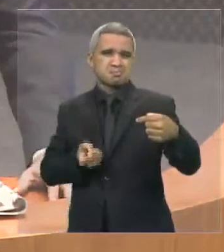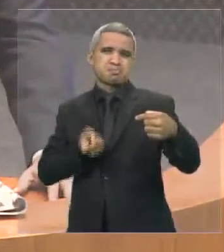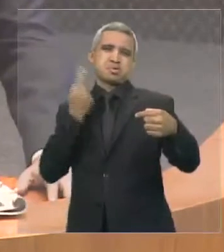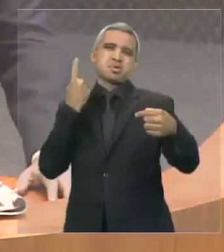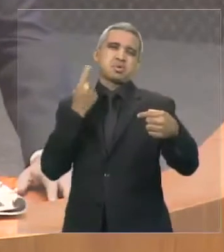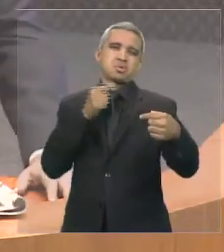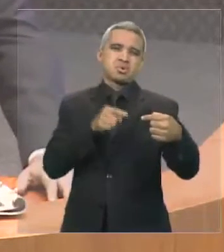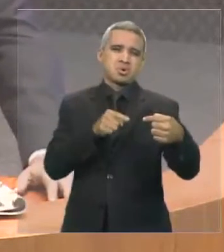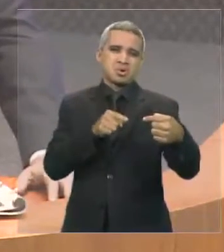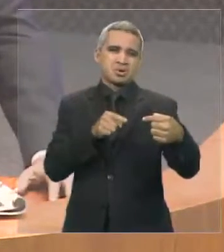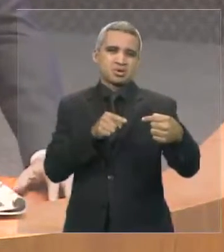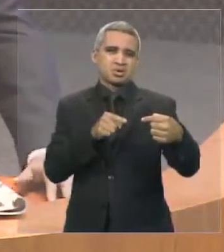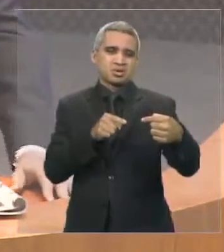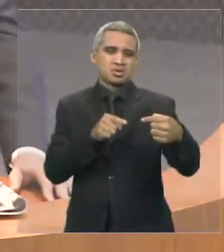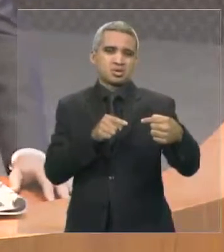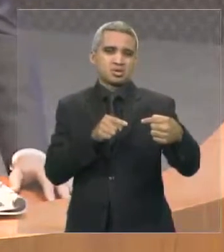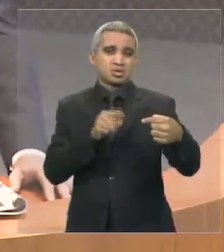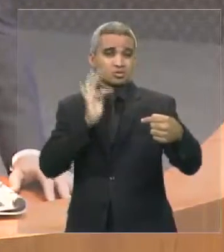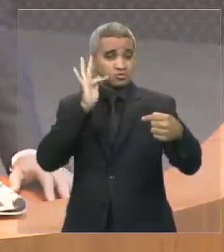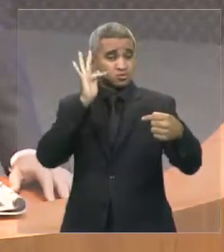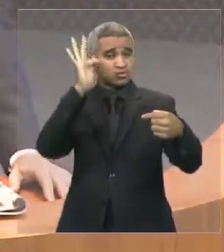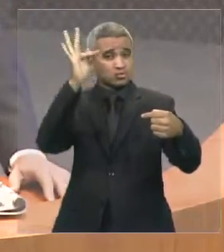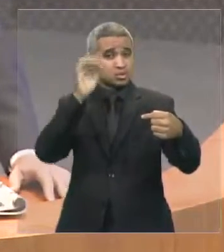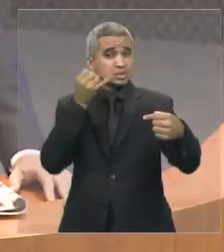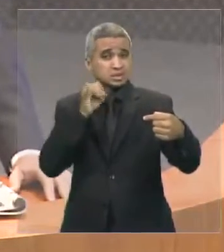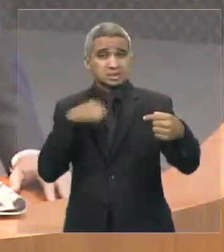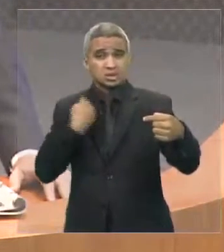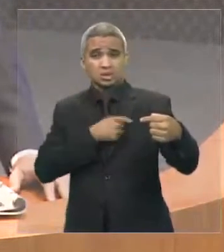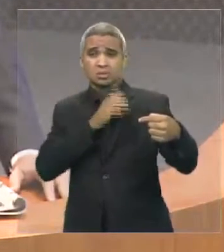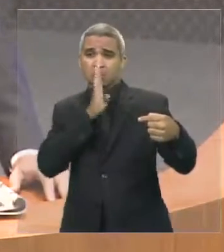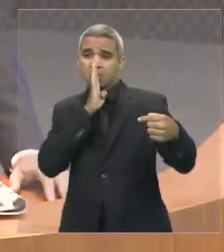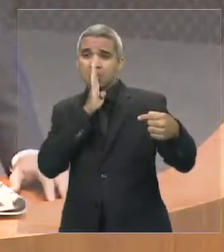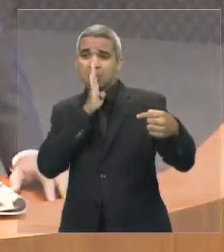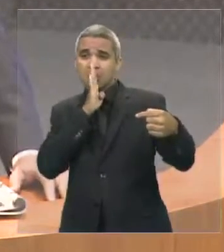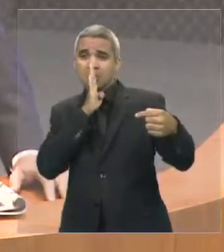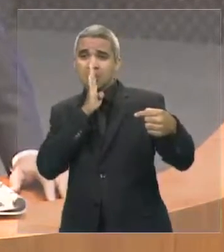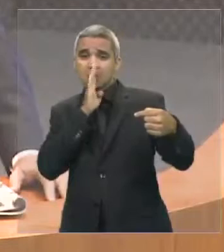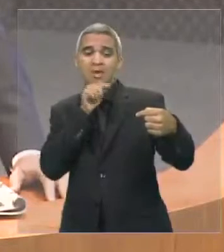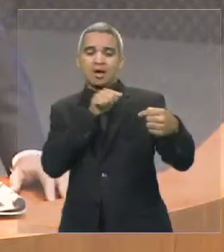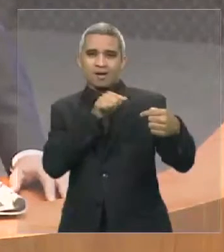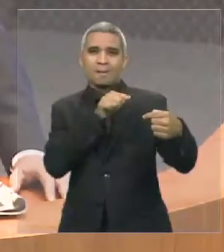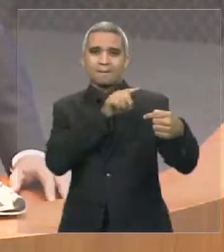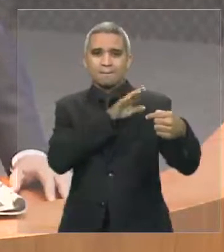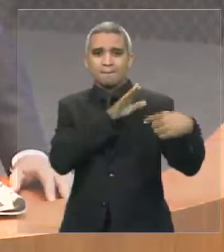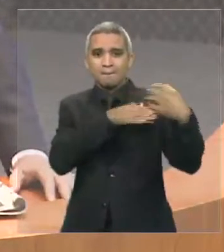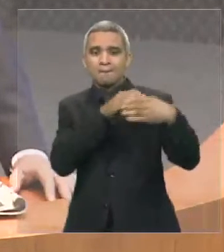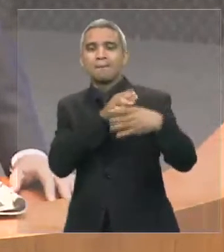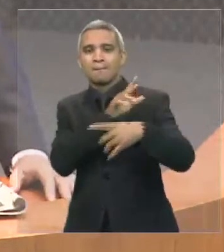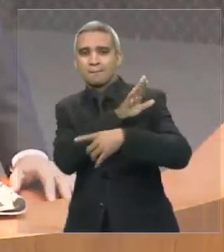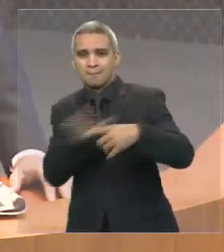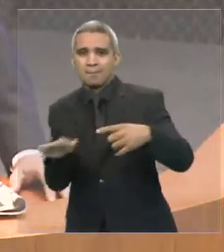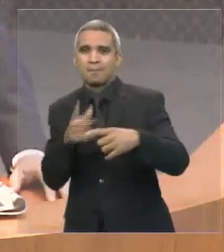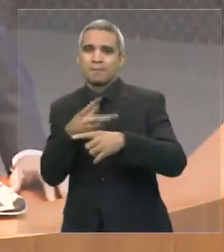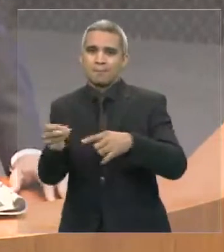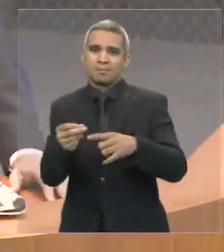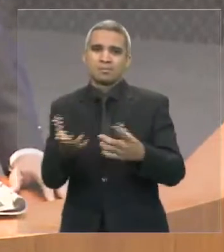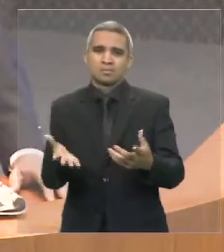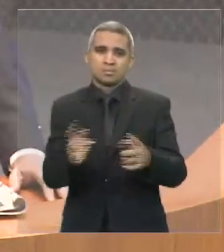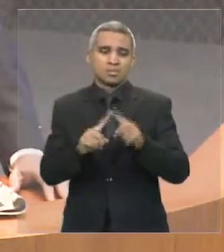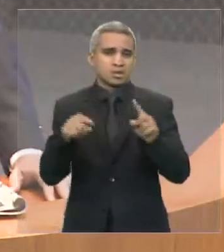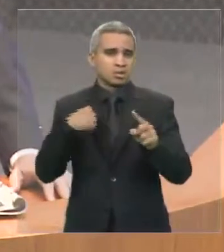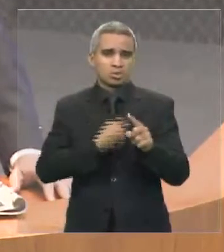barro jogado na parede, de repente pode colar. Então nós não podemos permitir que isso aconteça em hipótese